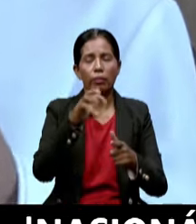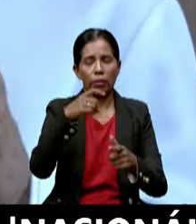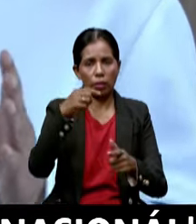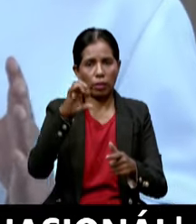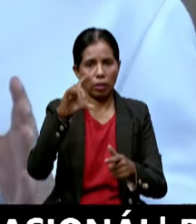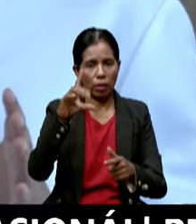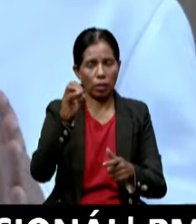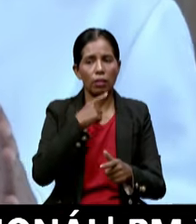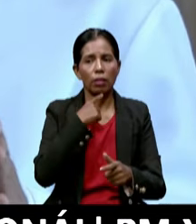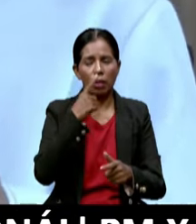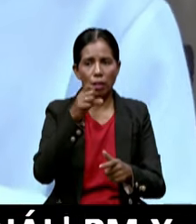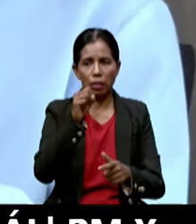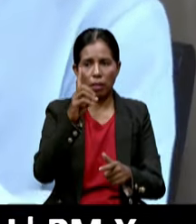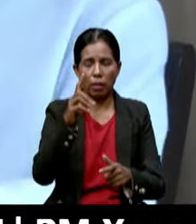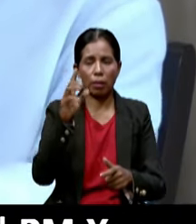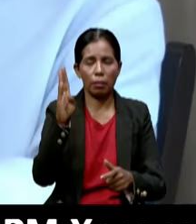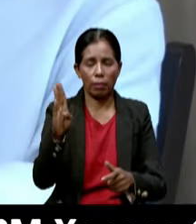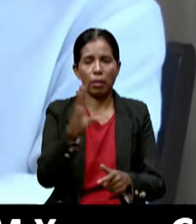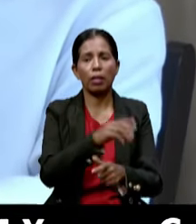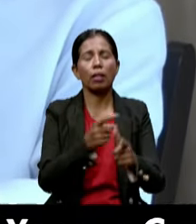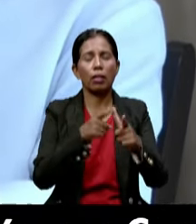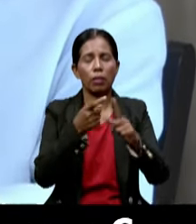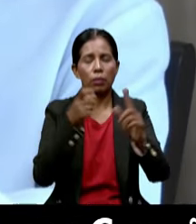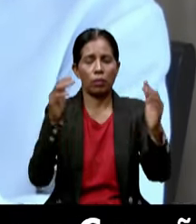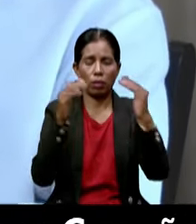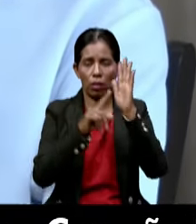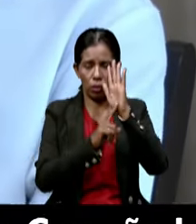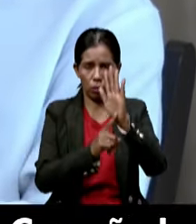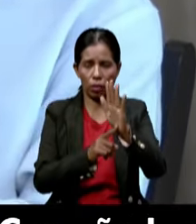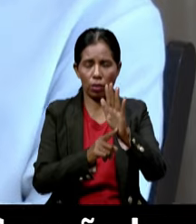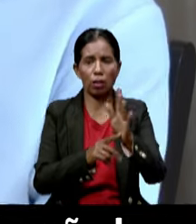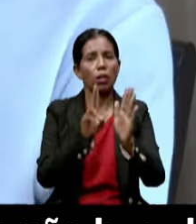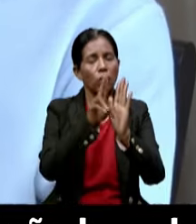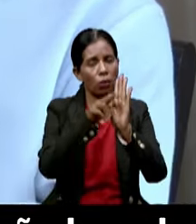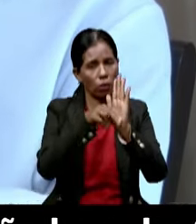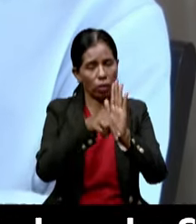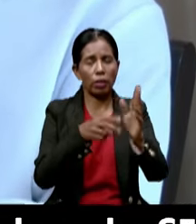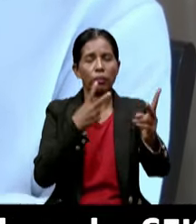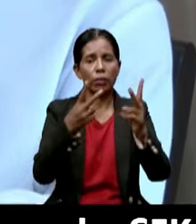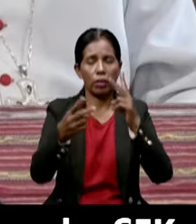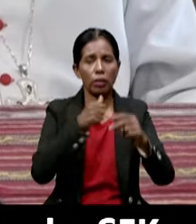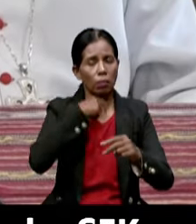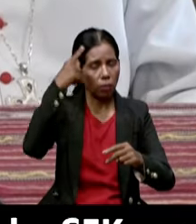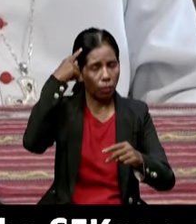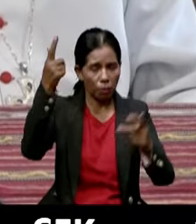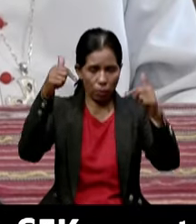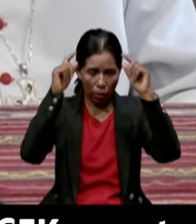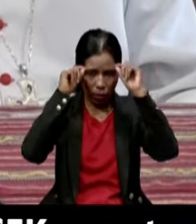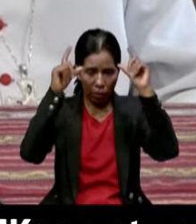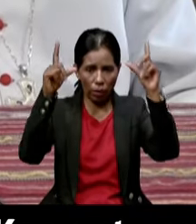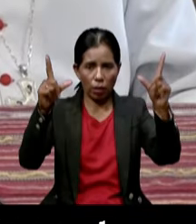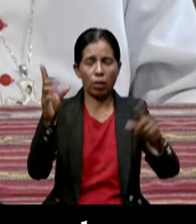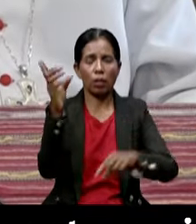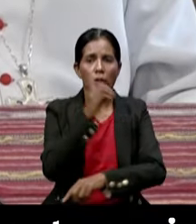Cardeal do Carmo da Silva, STB, lhe conferência da imprensa FOSAI, horário oficial, visita pastoral Papa Francisco Nien,